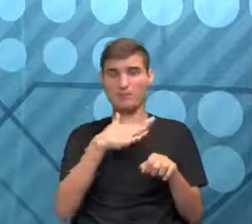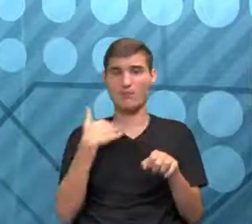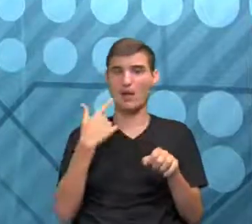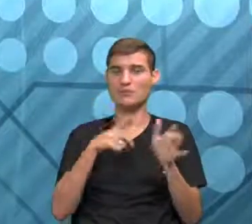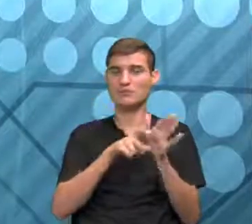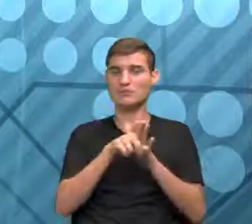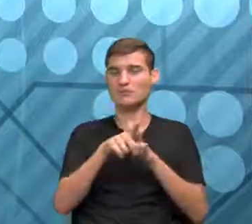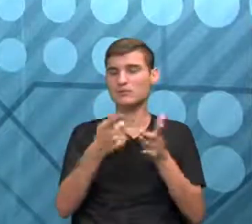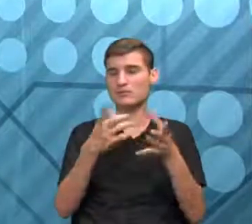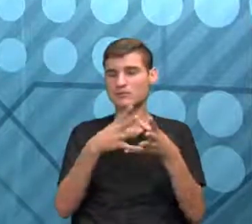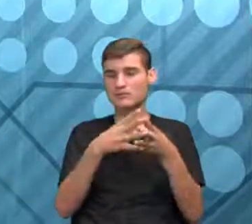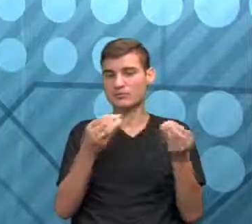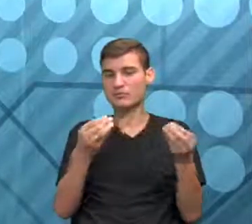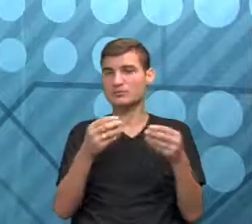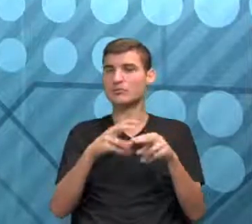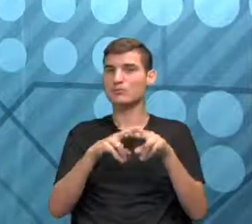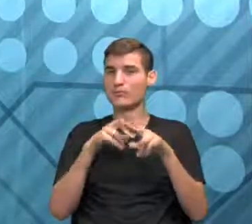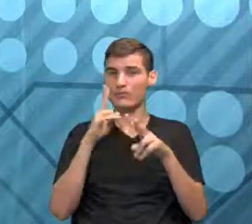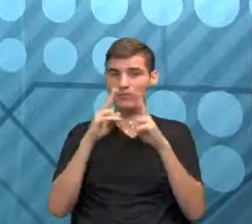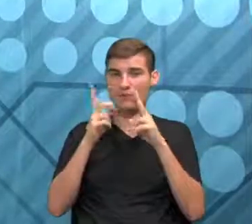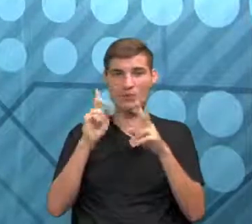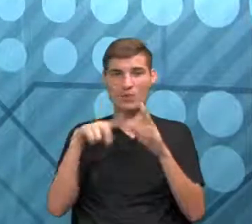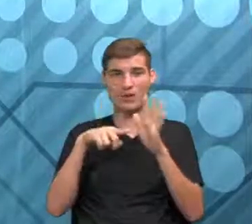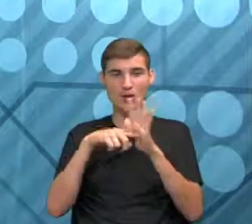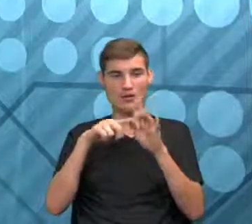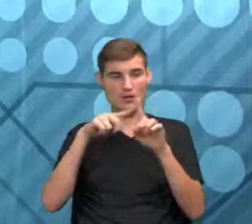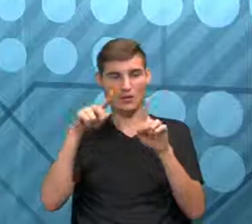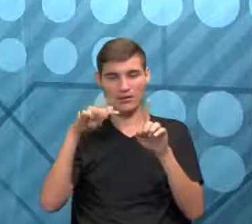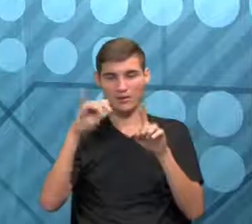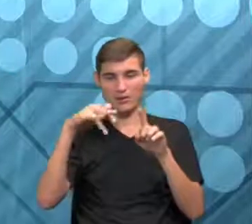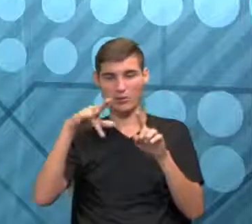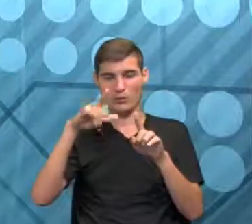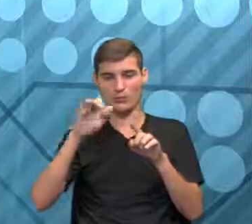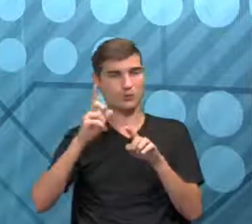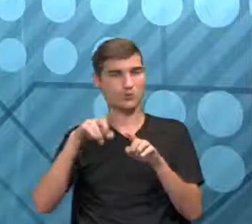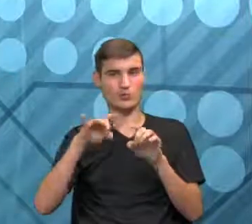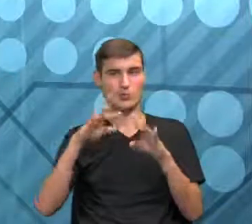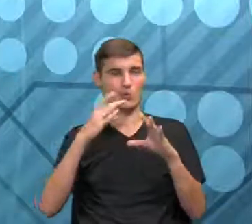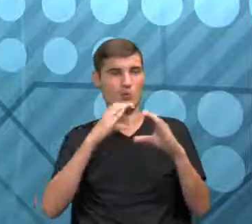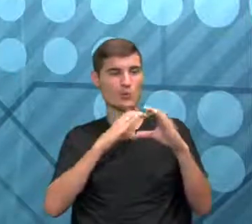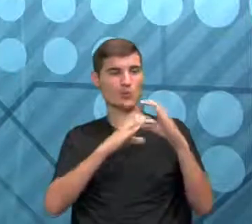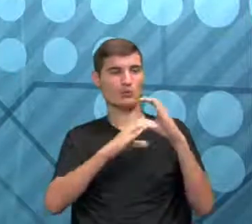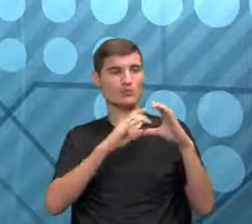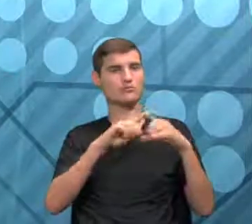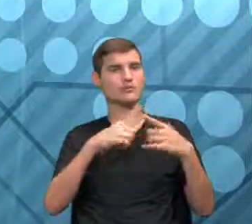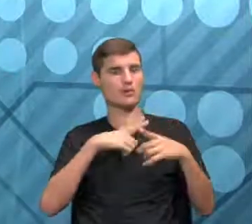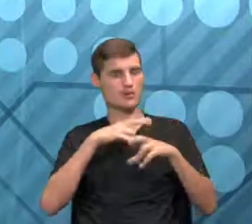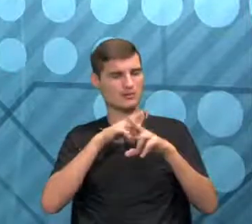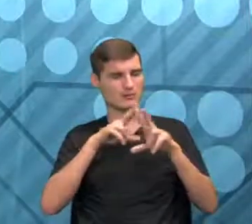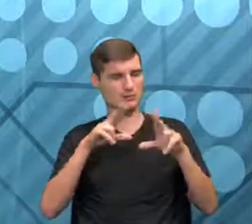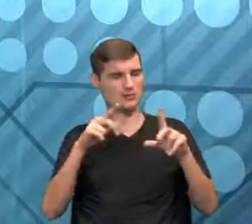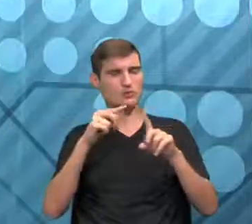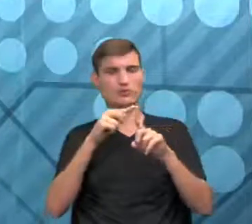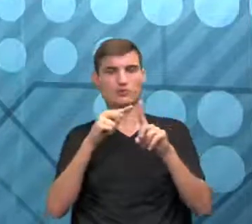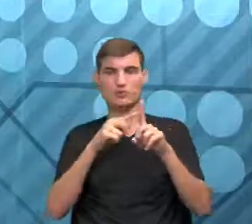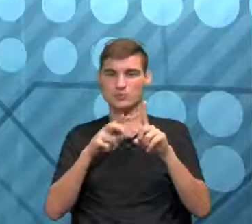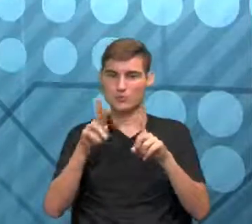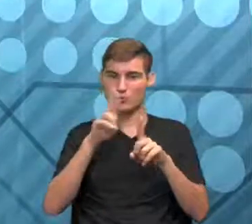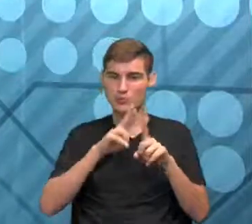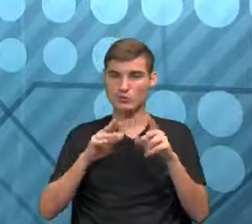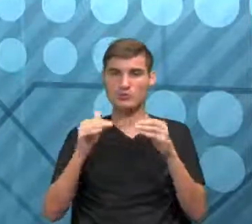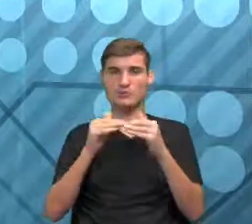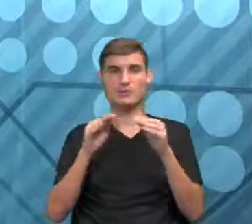o espectro de frequência, ele não é aplicado só à telecomunicação. Há muitos outros tipos de elementos,